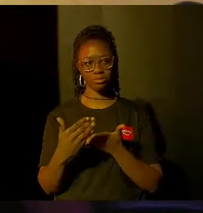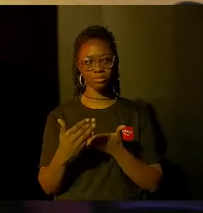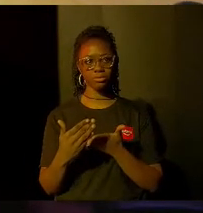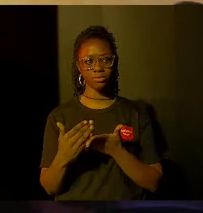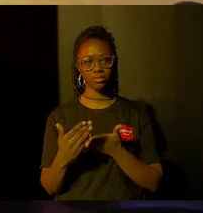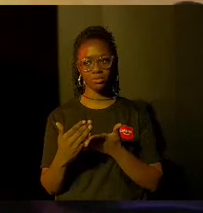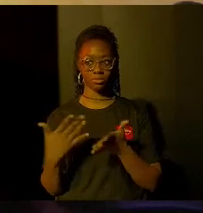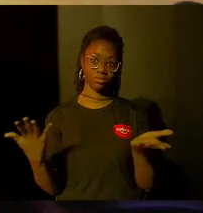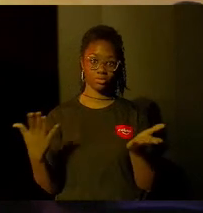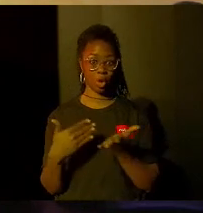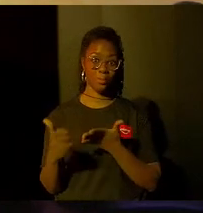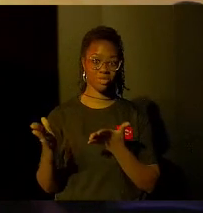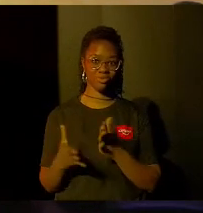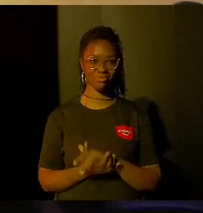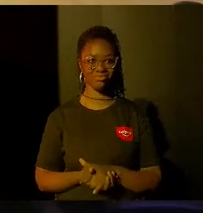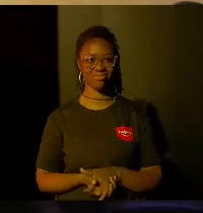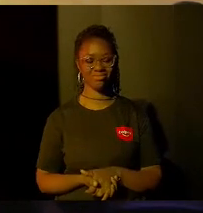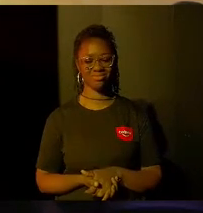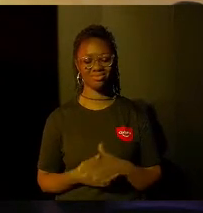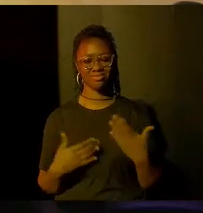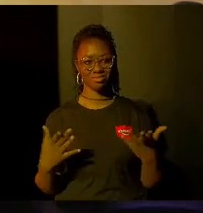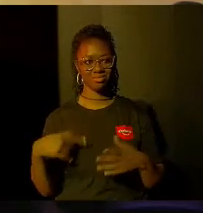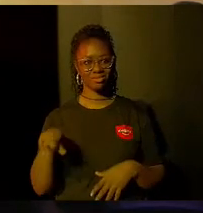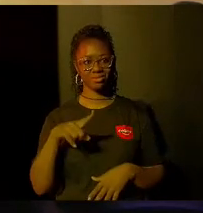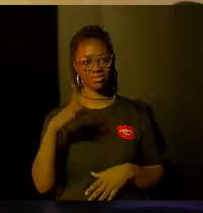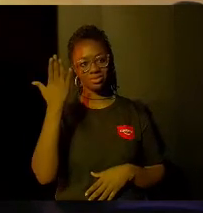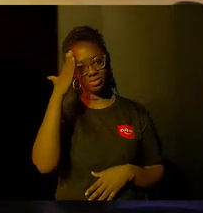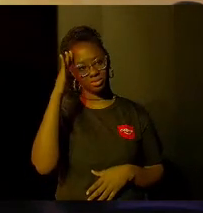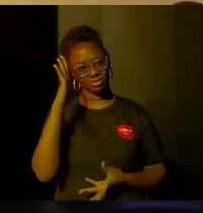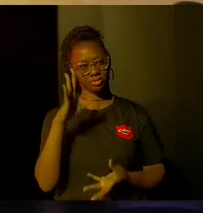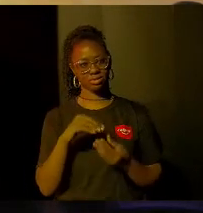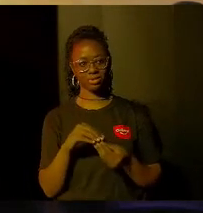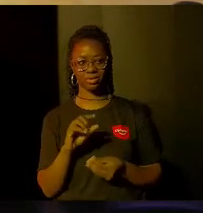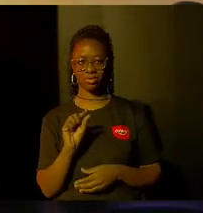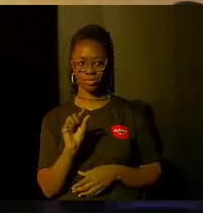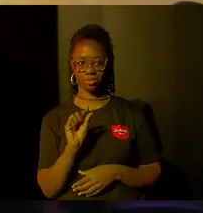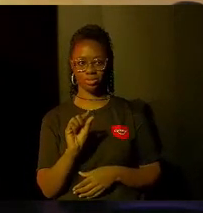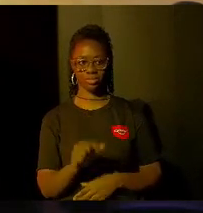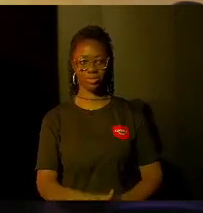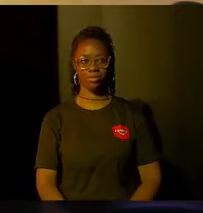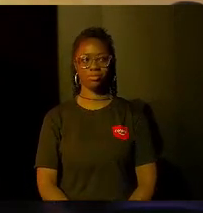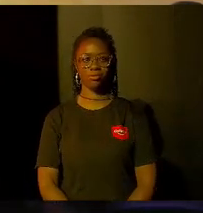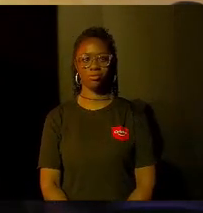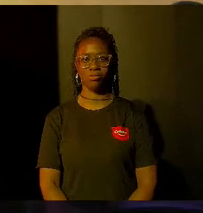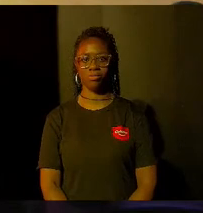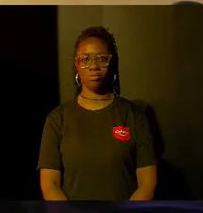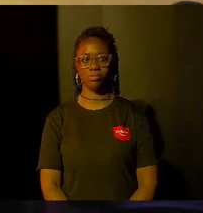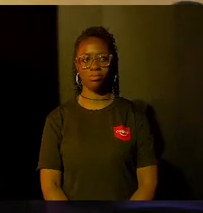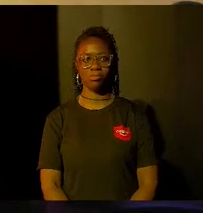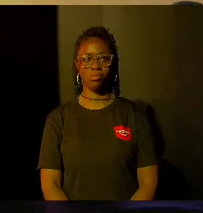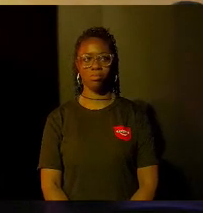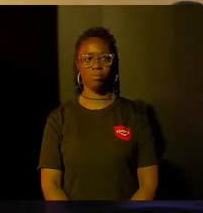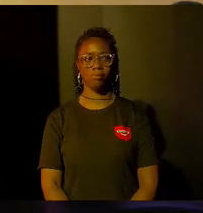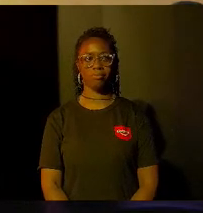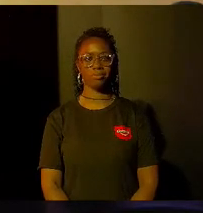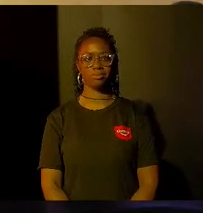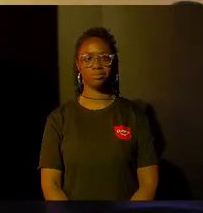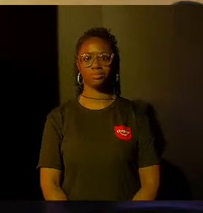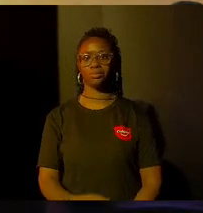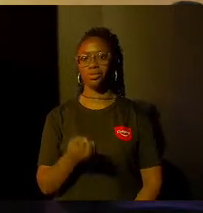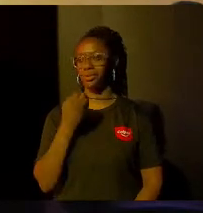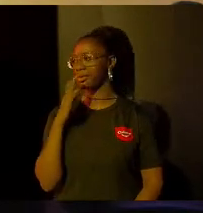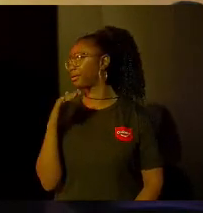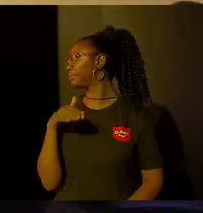pelo começo né só para galera entender um pouquinho boa noite tudo